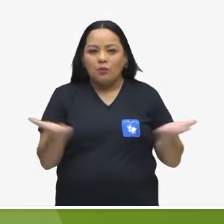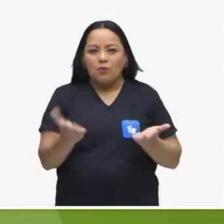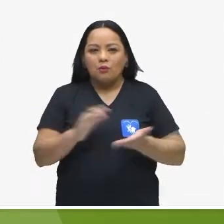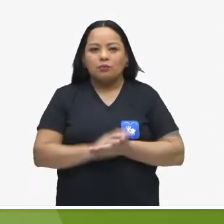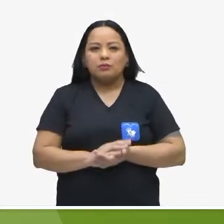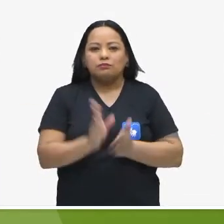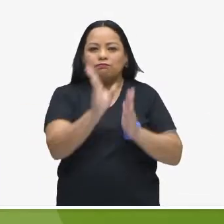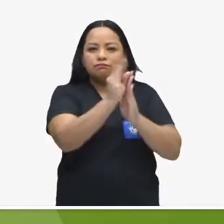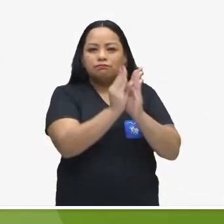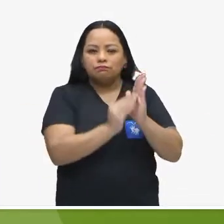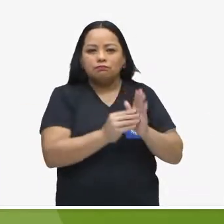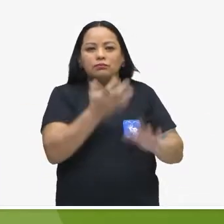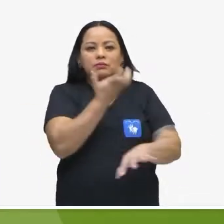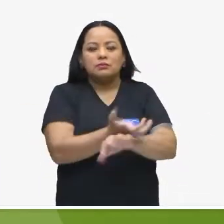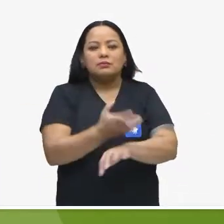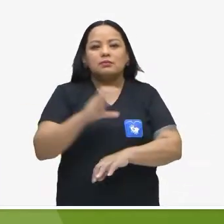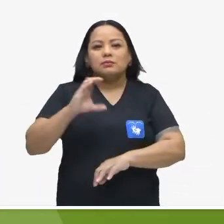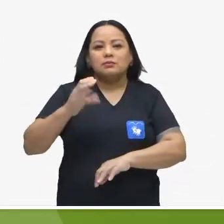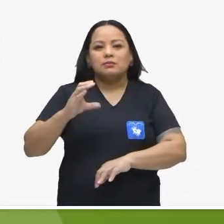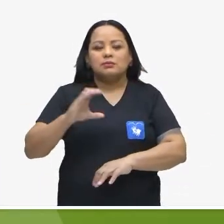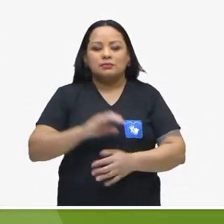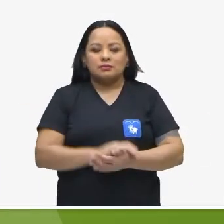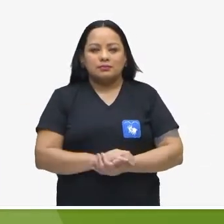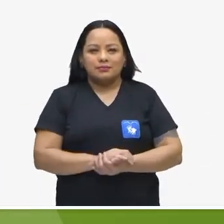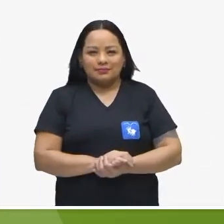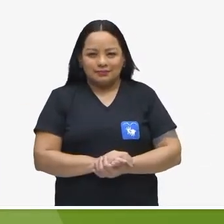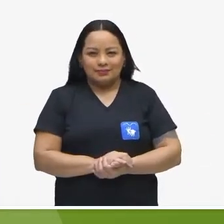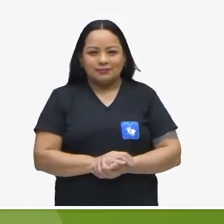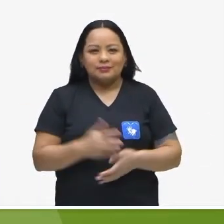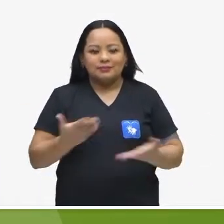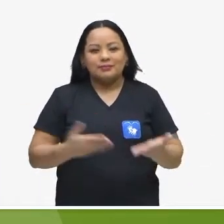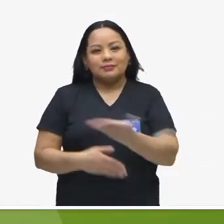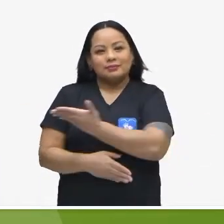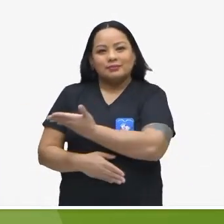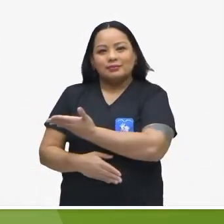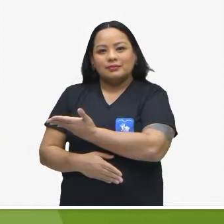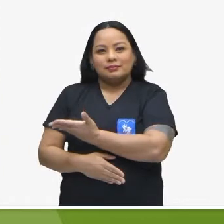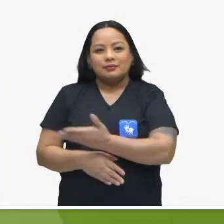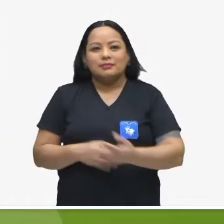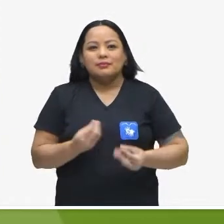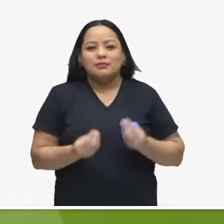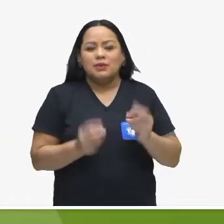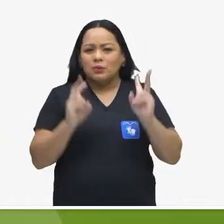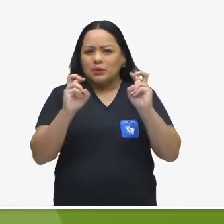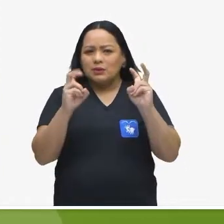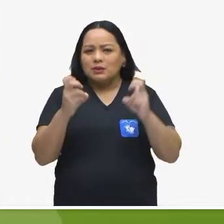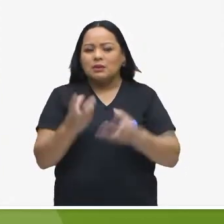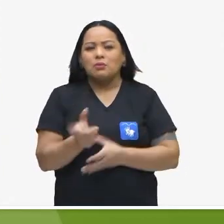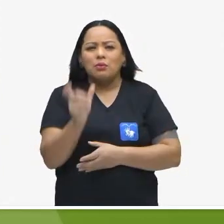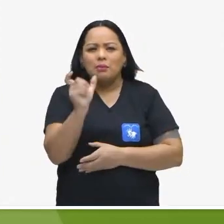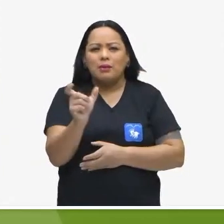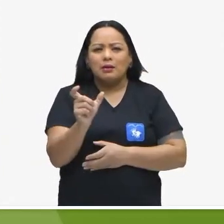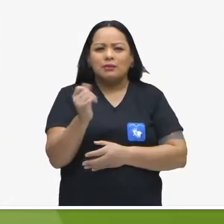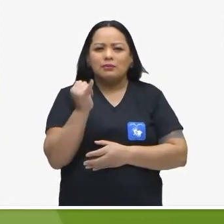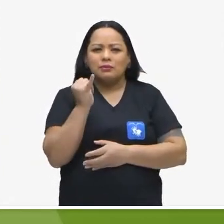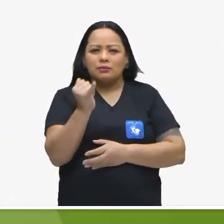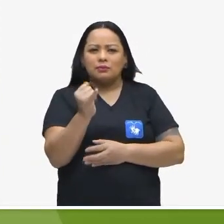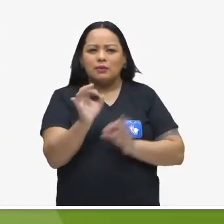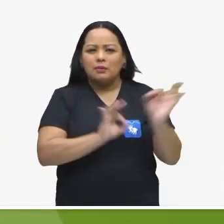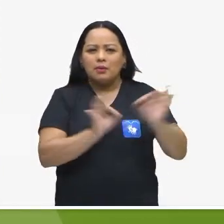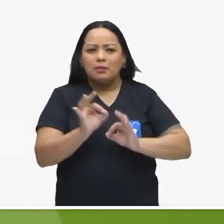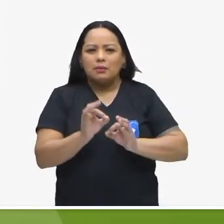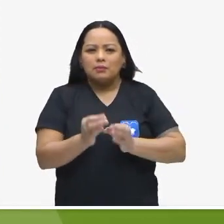nosso componente de ciências, certo? Então, a ecologia é um termo formado a partir